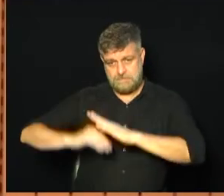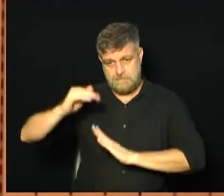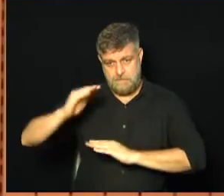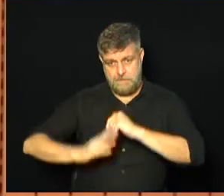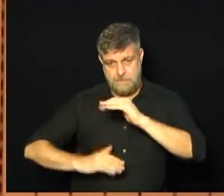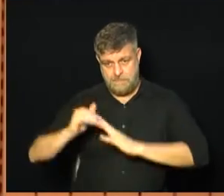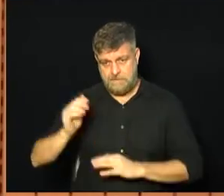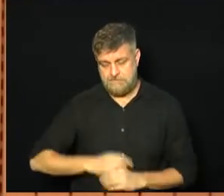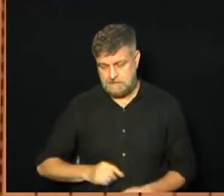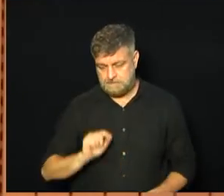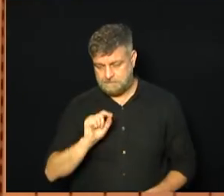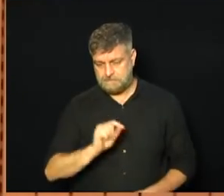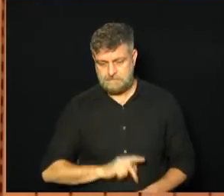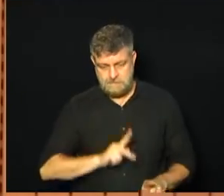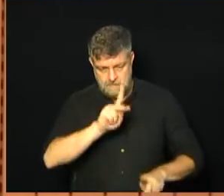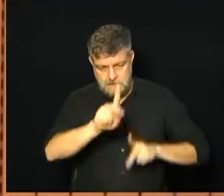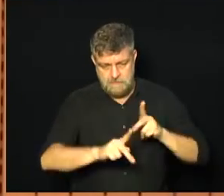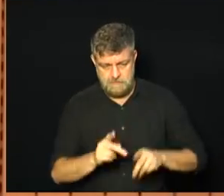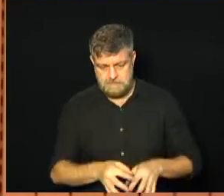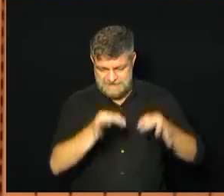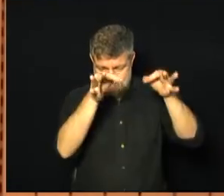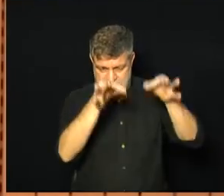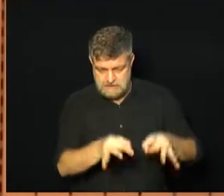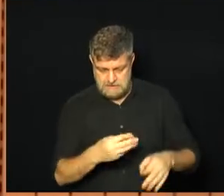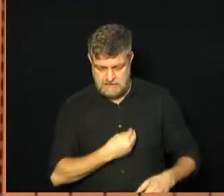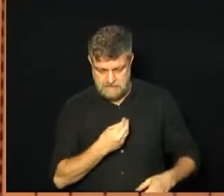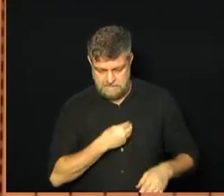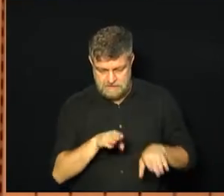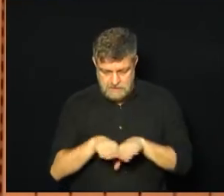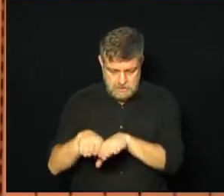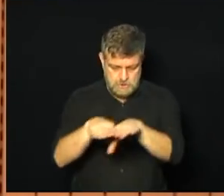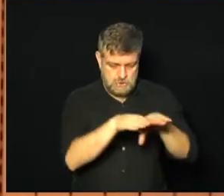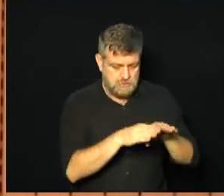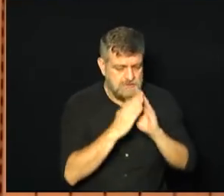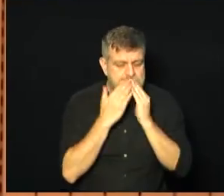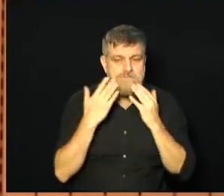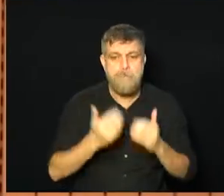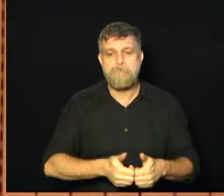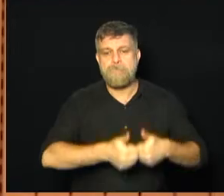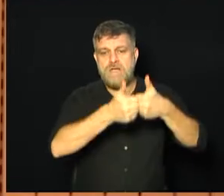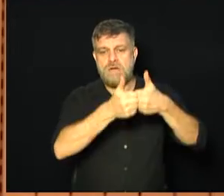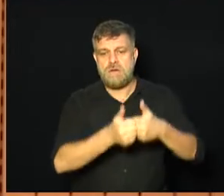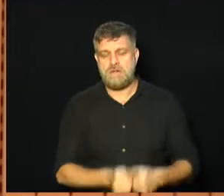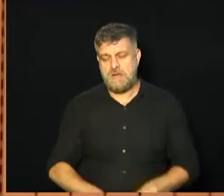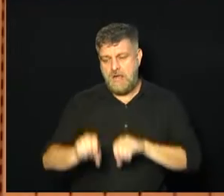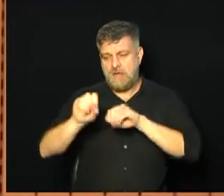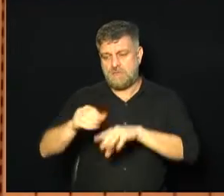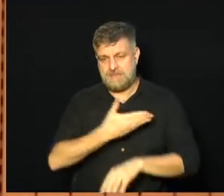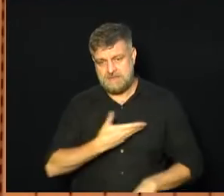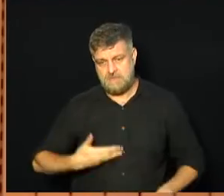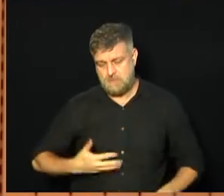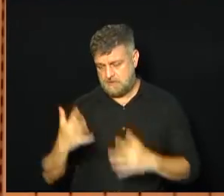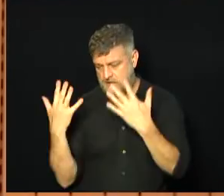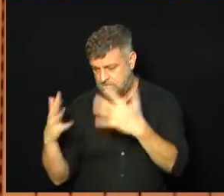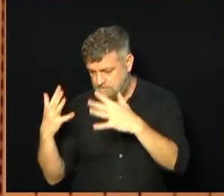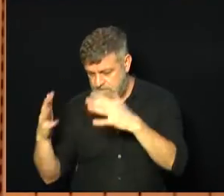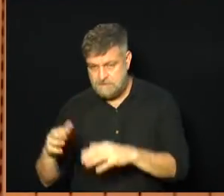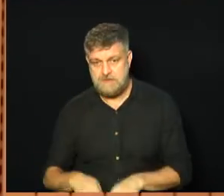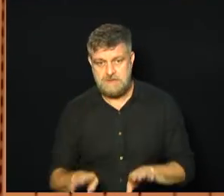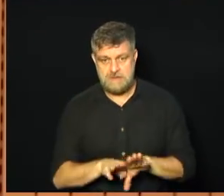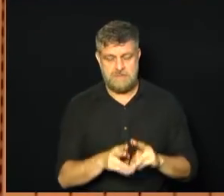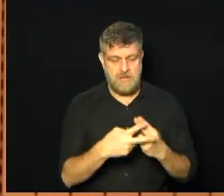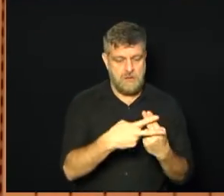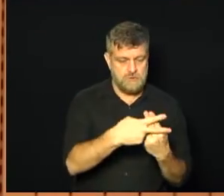que dignifica, que valoriza e que faz da vida de todos e todas melhor. Então, viva a educação pública brasileira, viva o Sistema Único